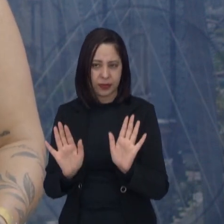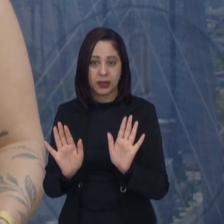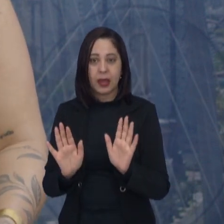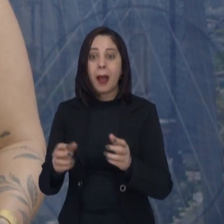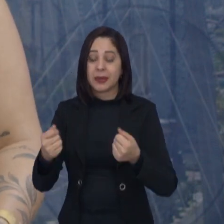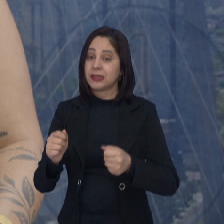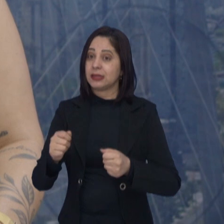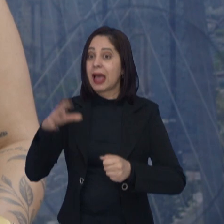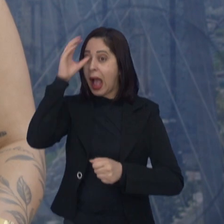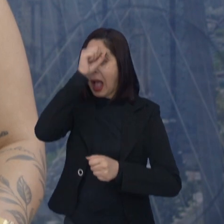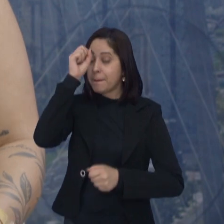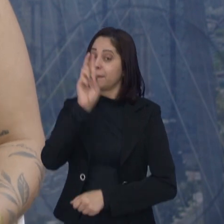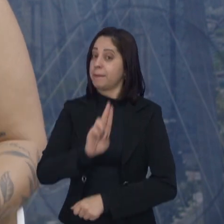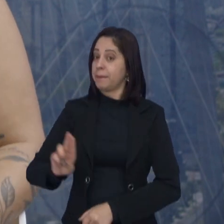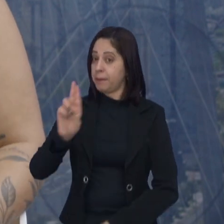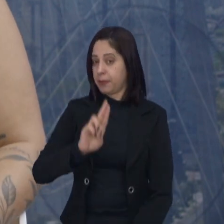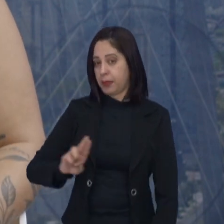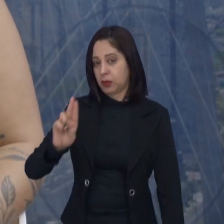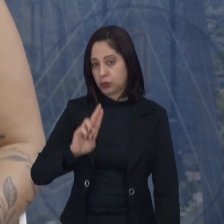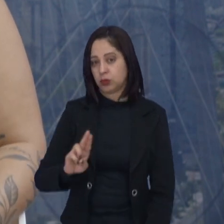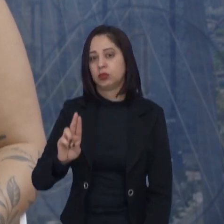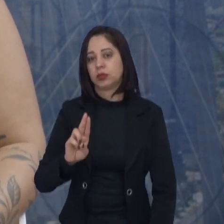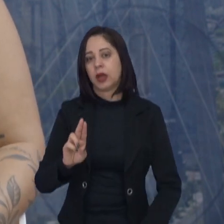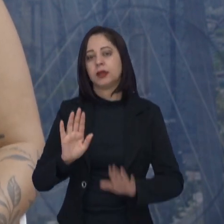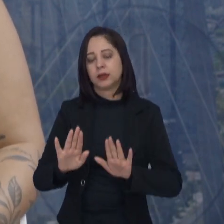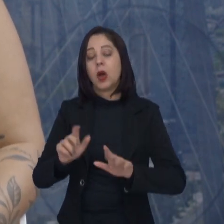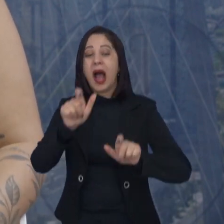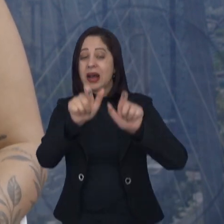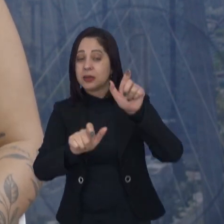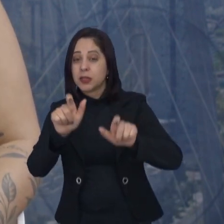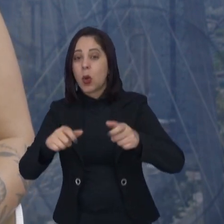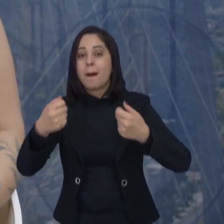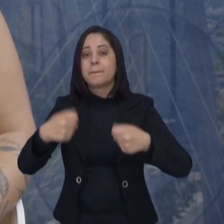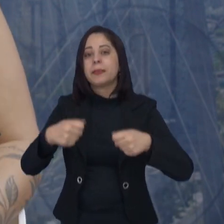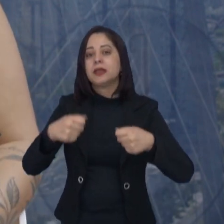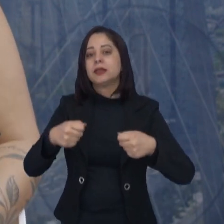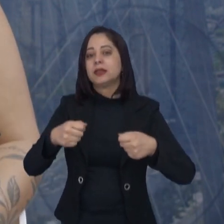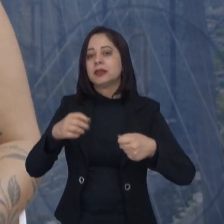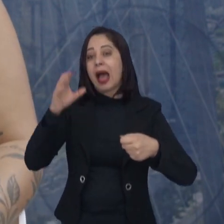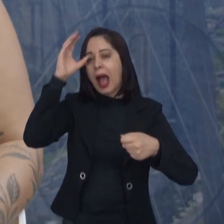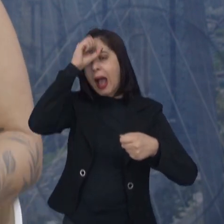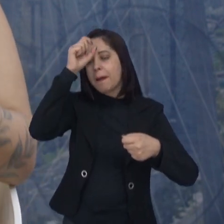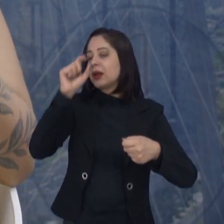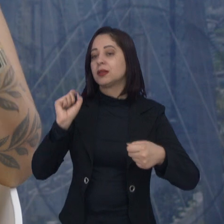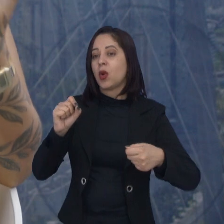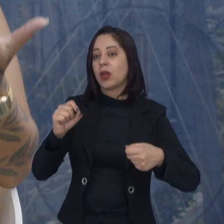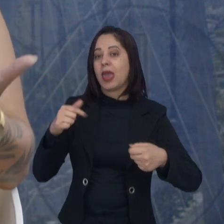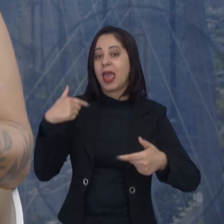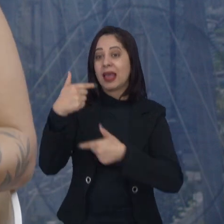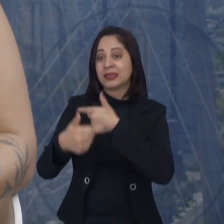a utilizar essa plataforma. Então, mais do que isso, eu acho que as pessoas, elas precisam aprender a trabalhar com outras pessoas, que é a questão